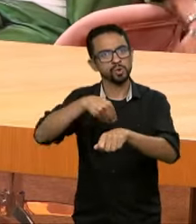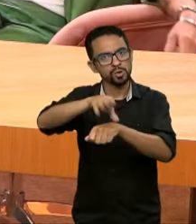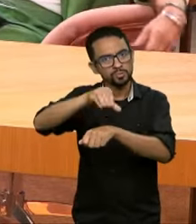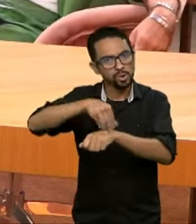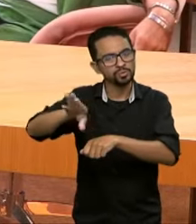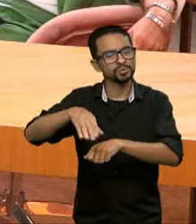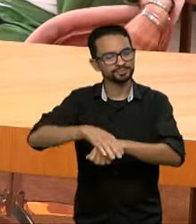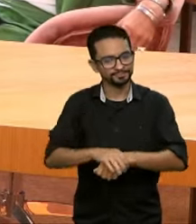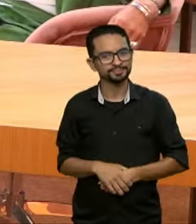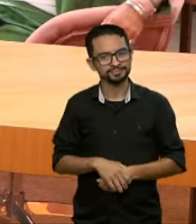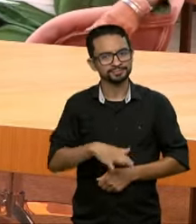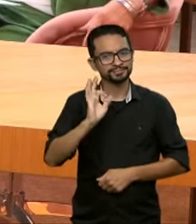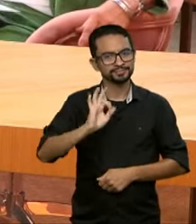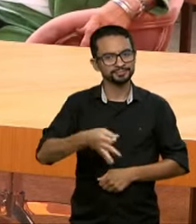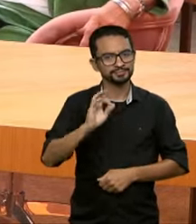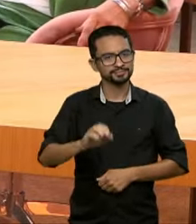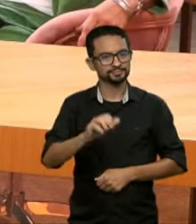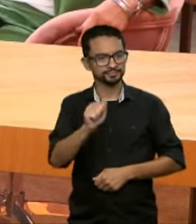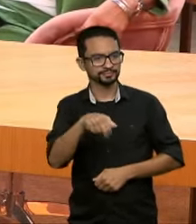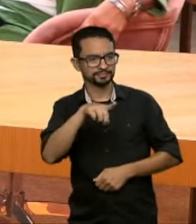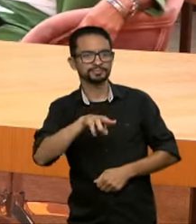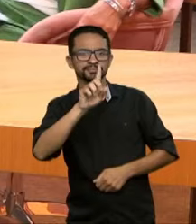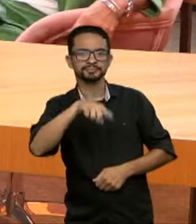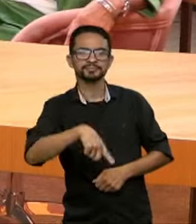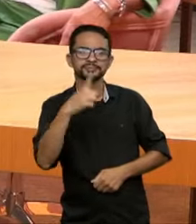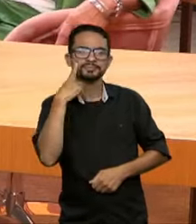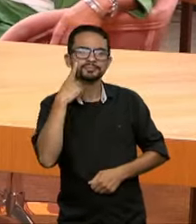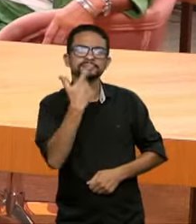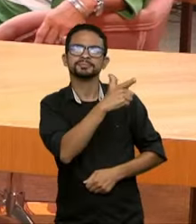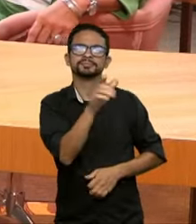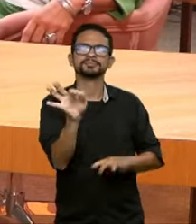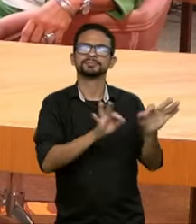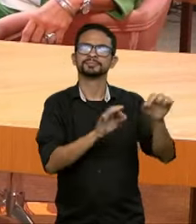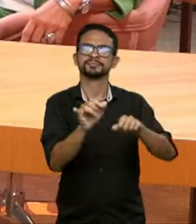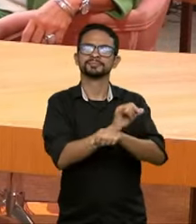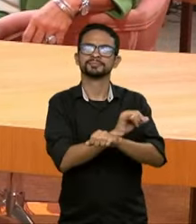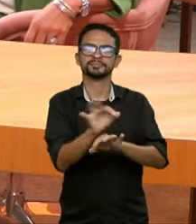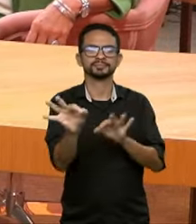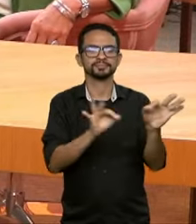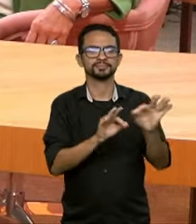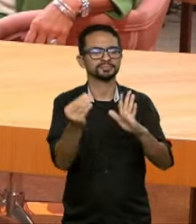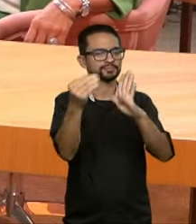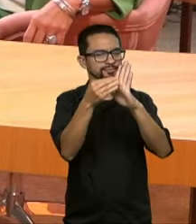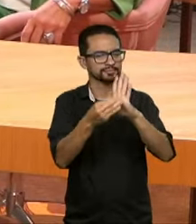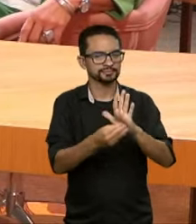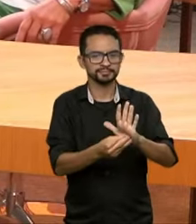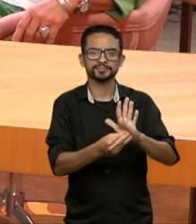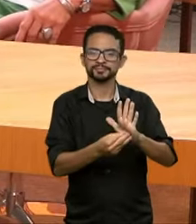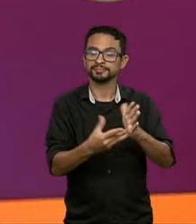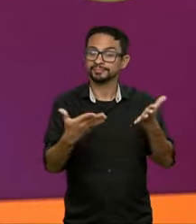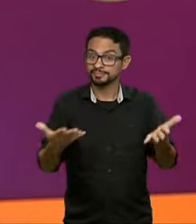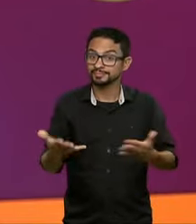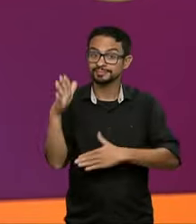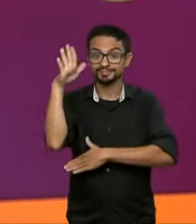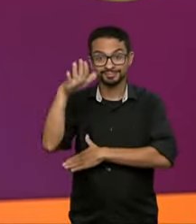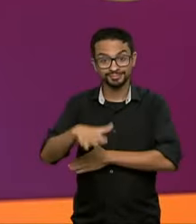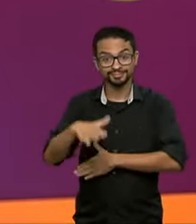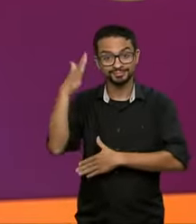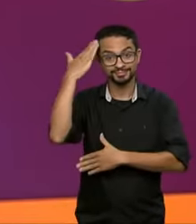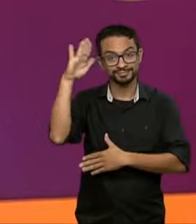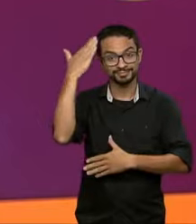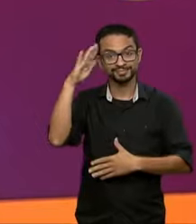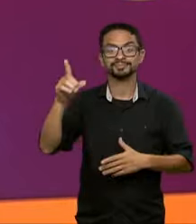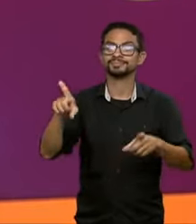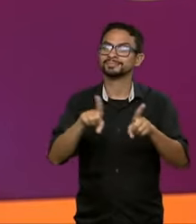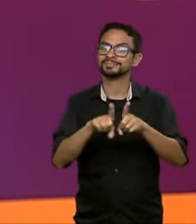dica. Andrezinho, além do motorhome, quais são os outros planos? Pode contar, assim, essa hora da tarde ou não? Não, então,